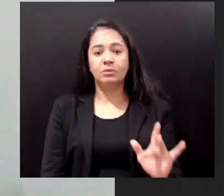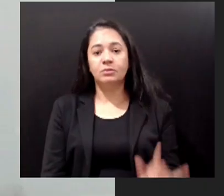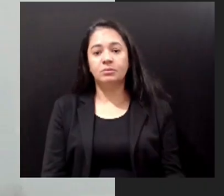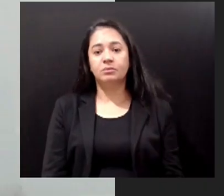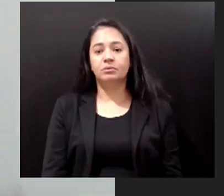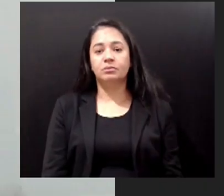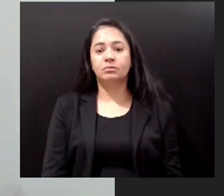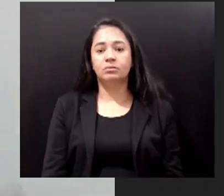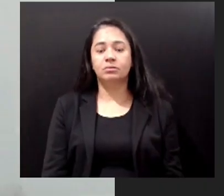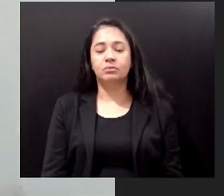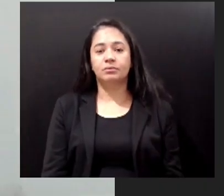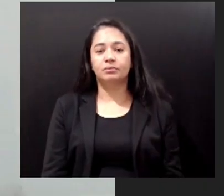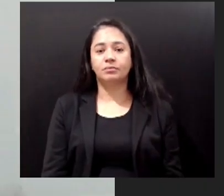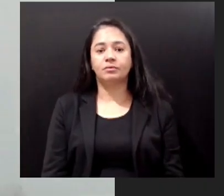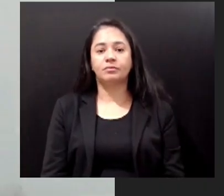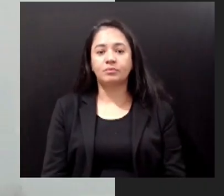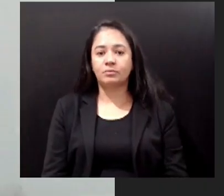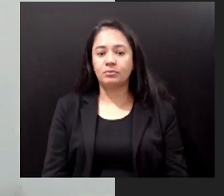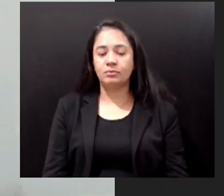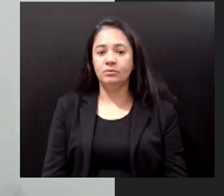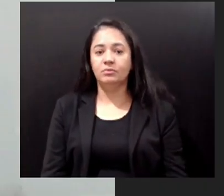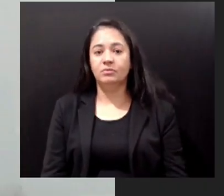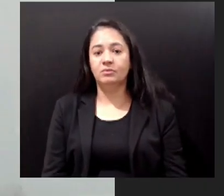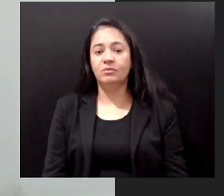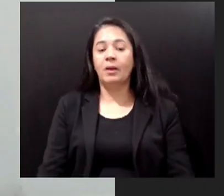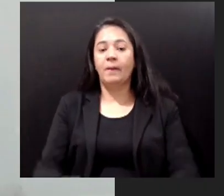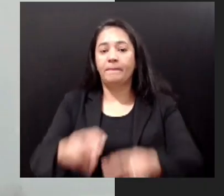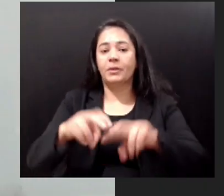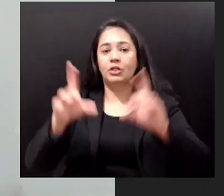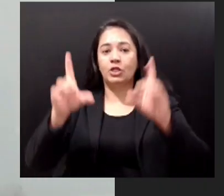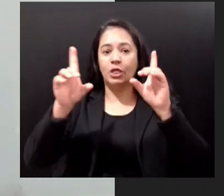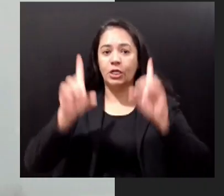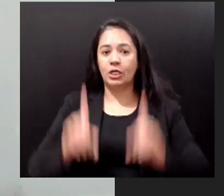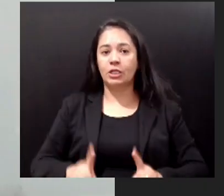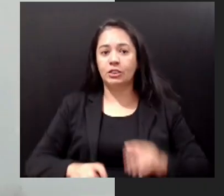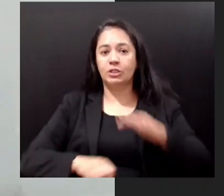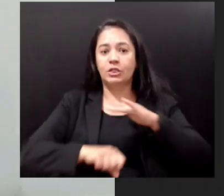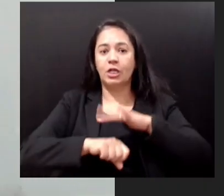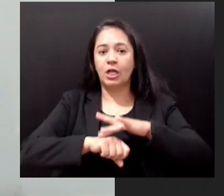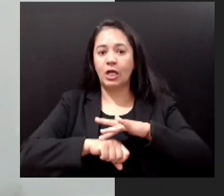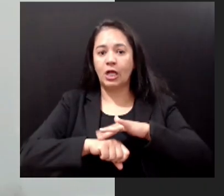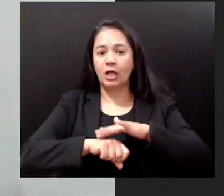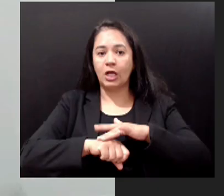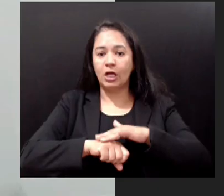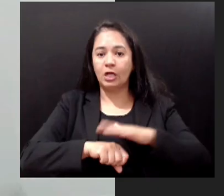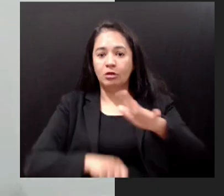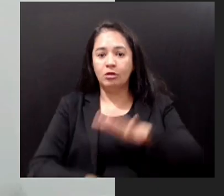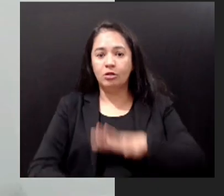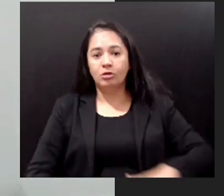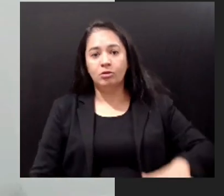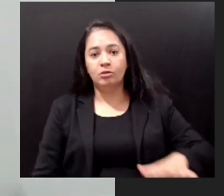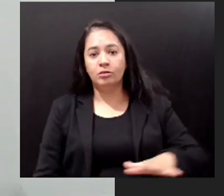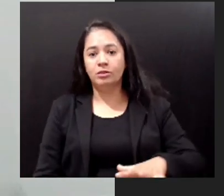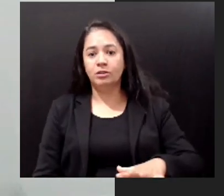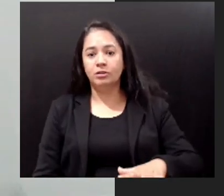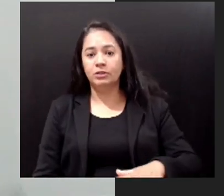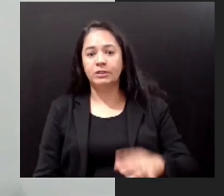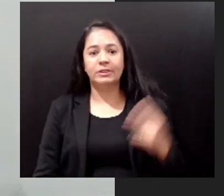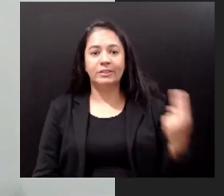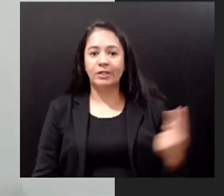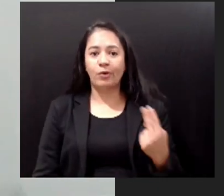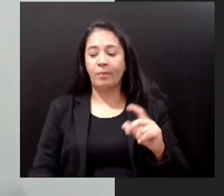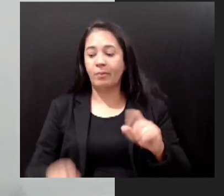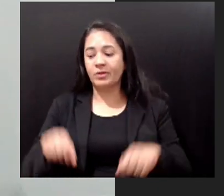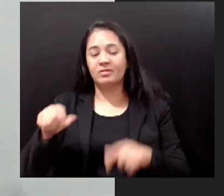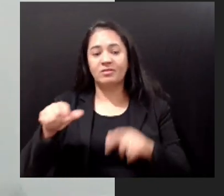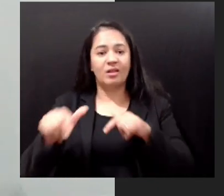Então, as deficiências, as doenças em geral que incapacitam para o trabalho e até mesmo